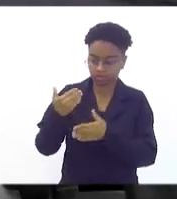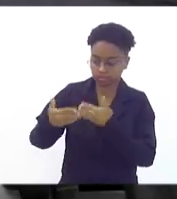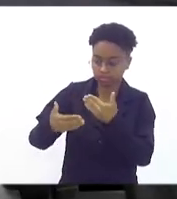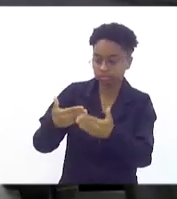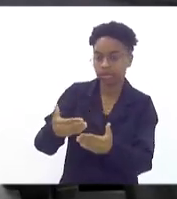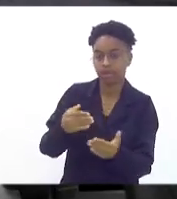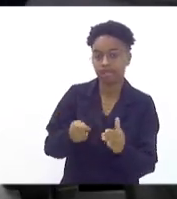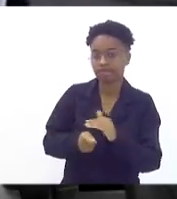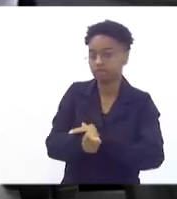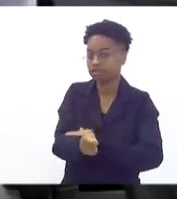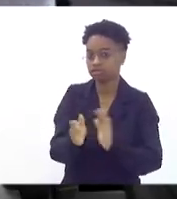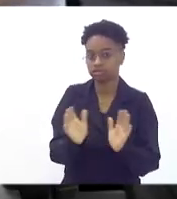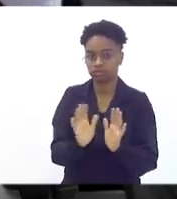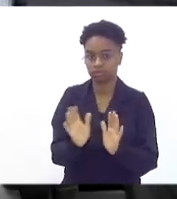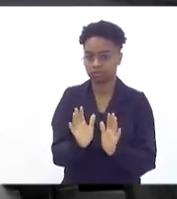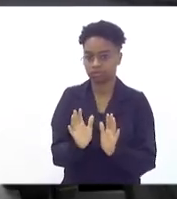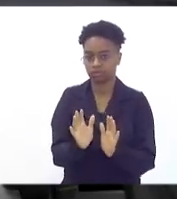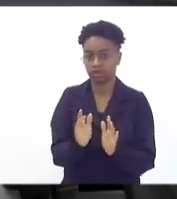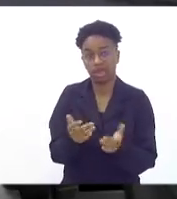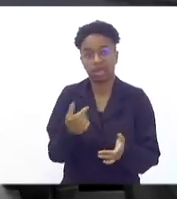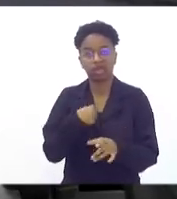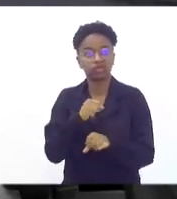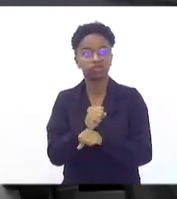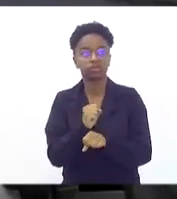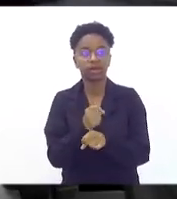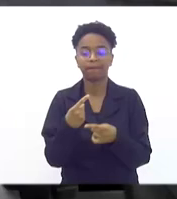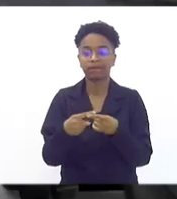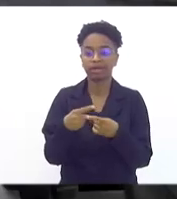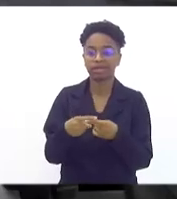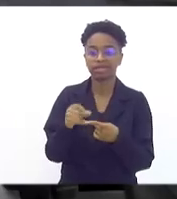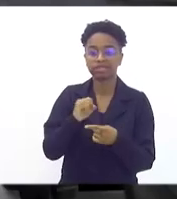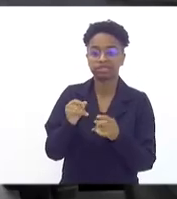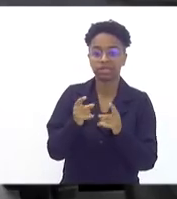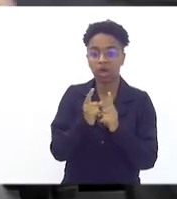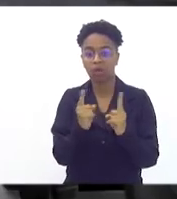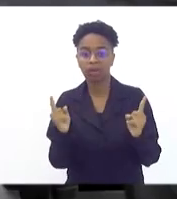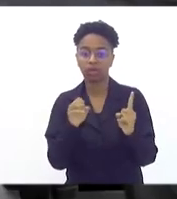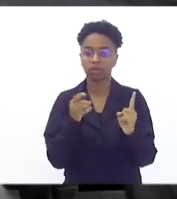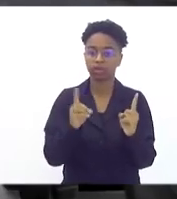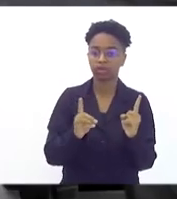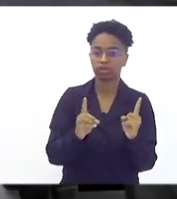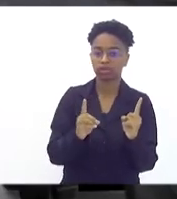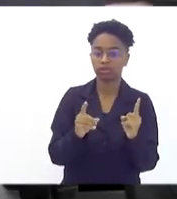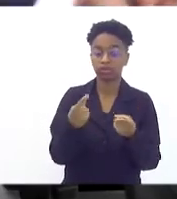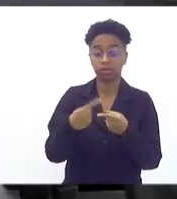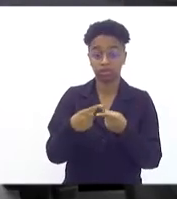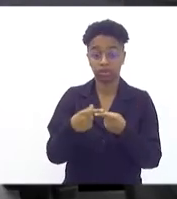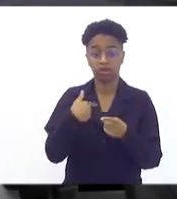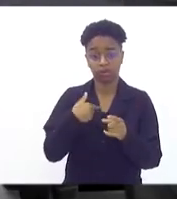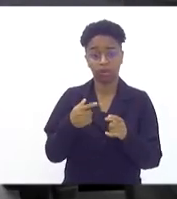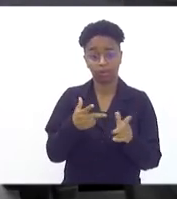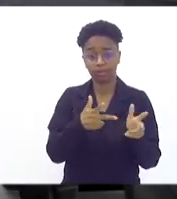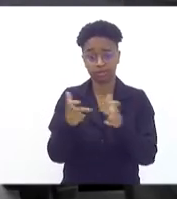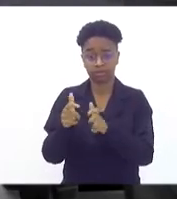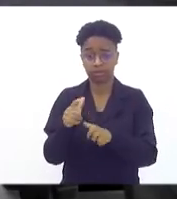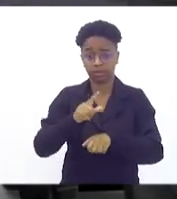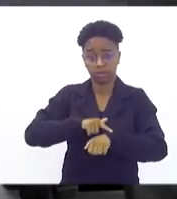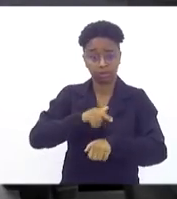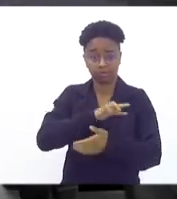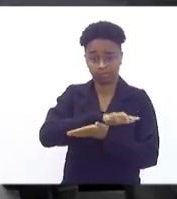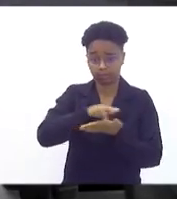de investimento Ah vamos esperar se o meu se eu fosse você vai ser prorrogado ou não isso eu assistir em vários outros momentos